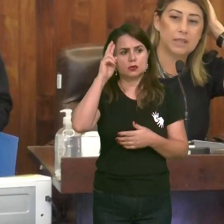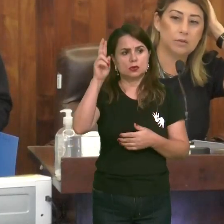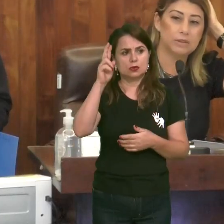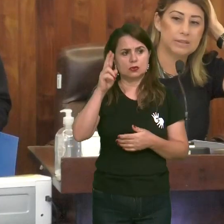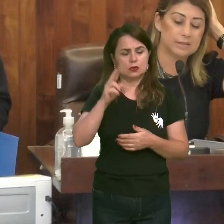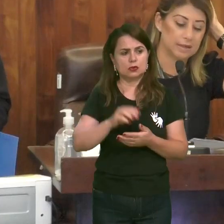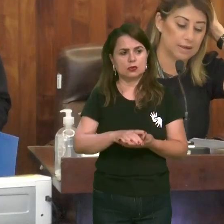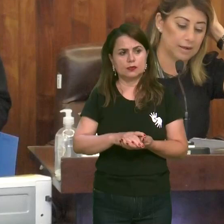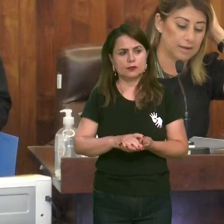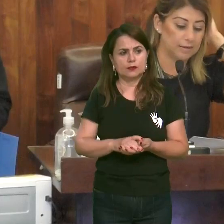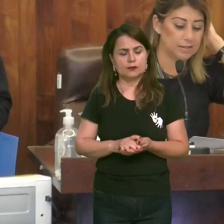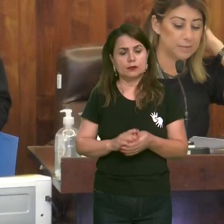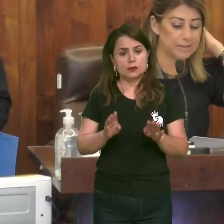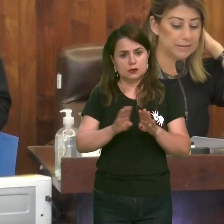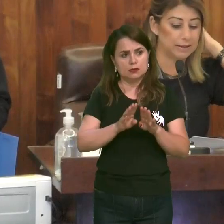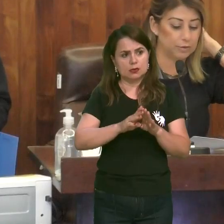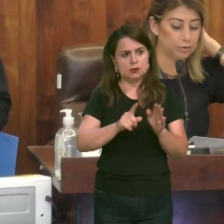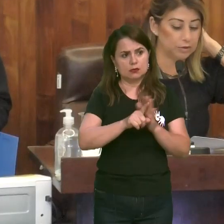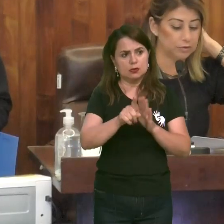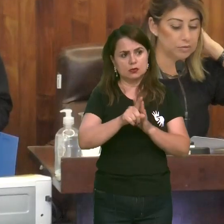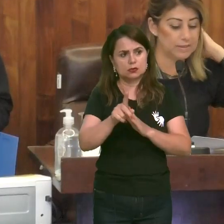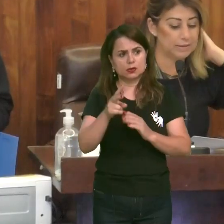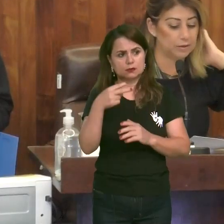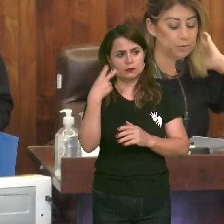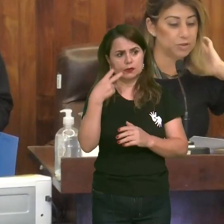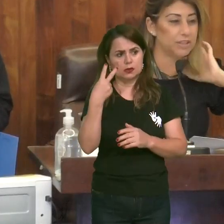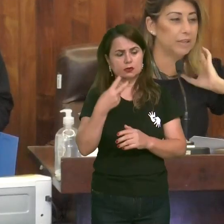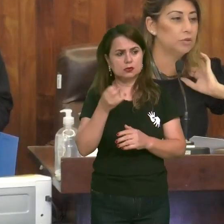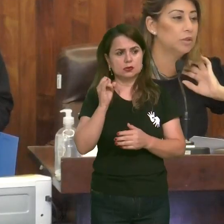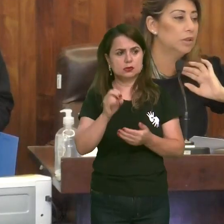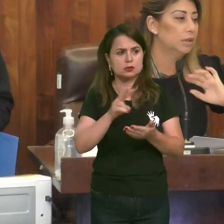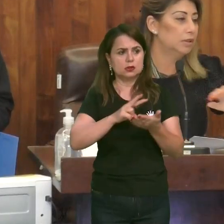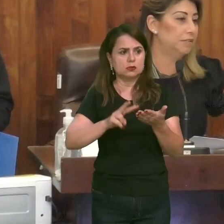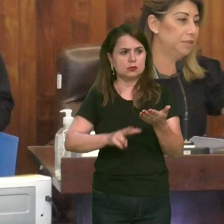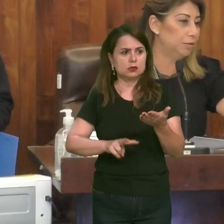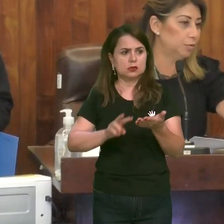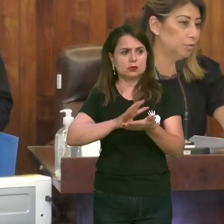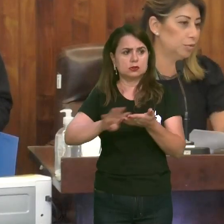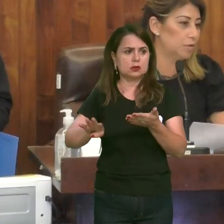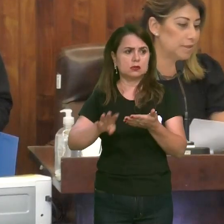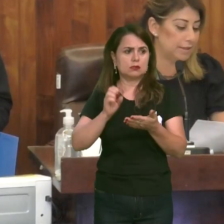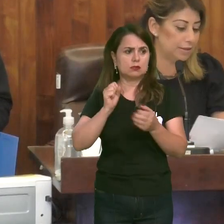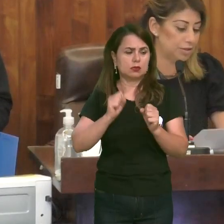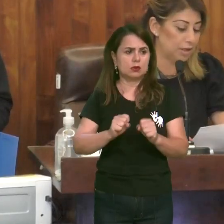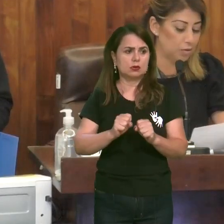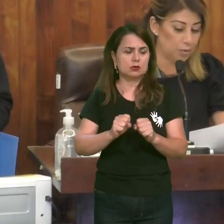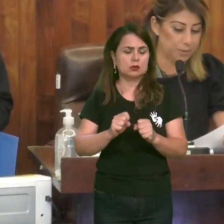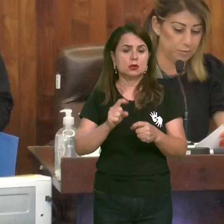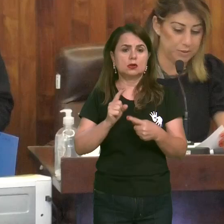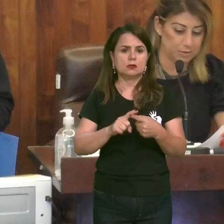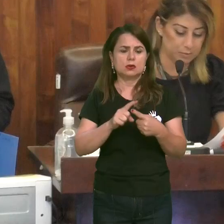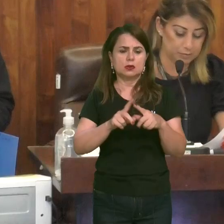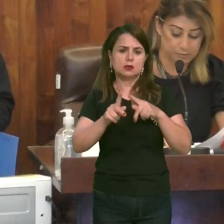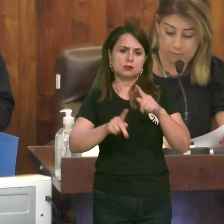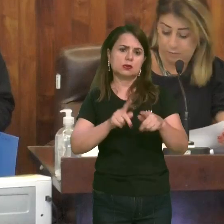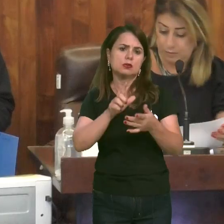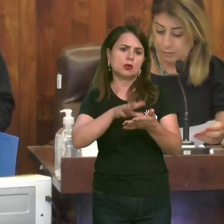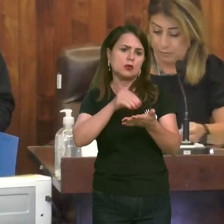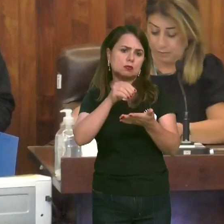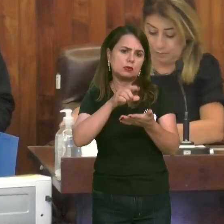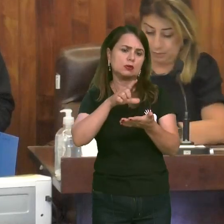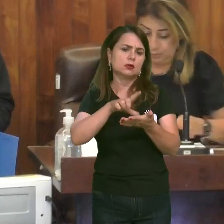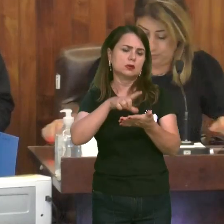dos vereadores a dispensa da leitura do projeto devido todos terem já a cópia do